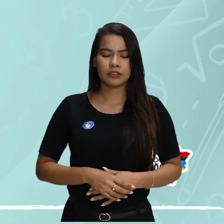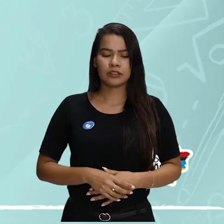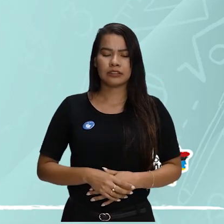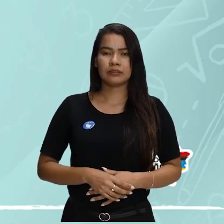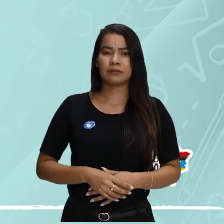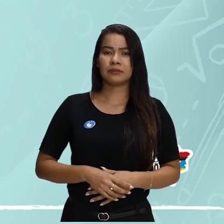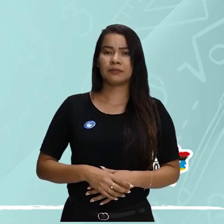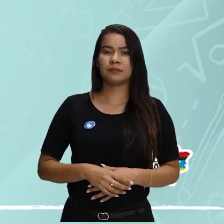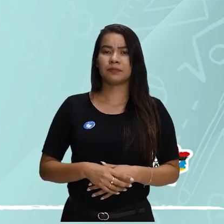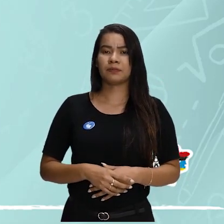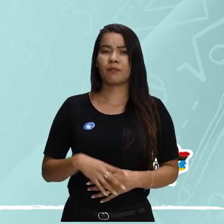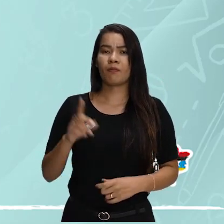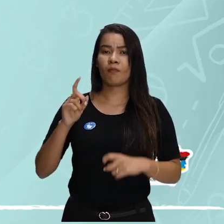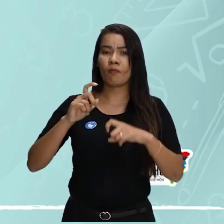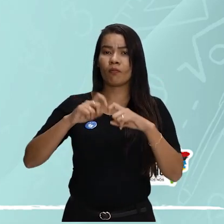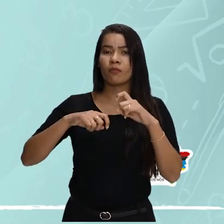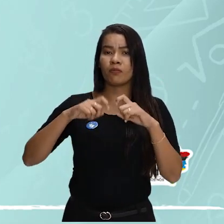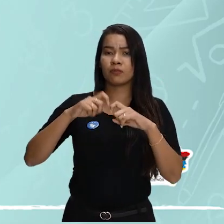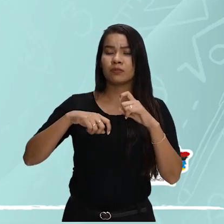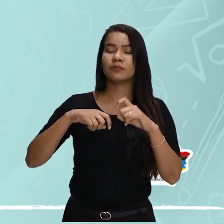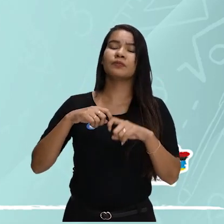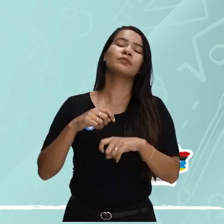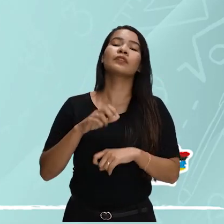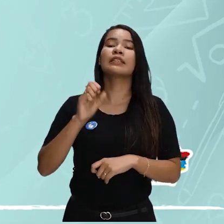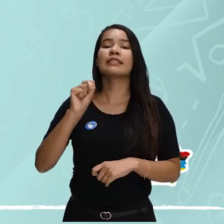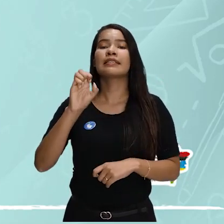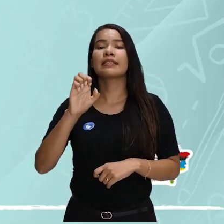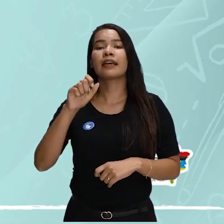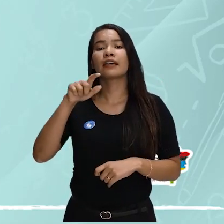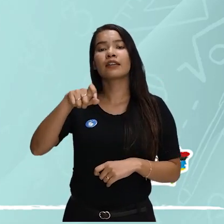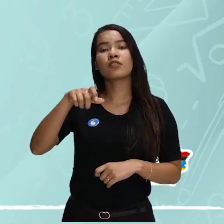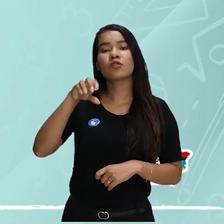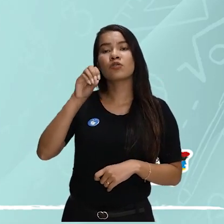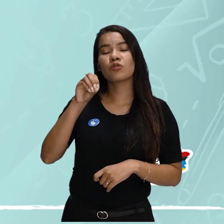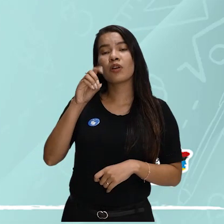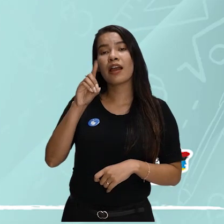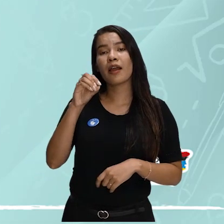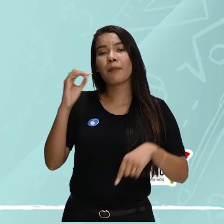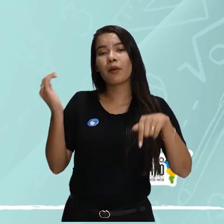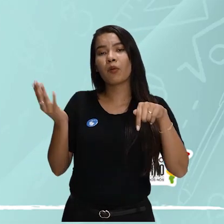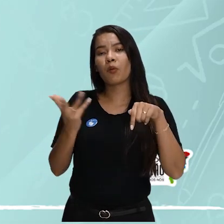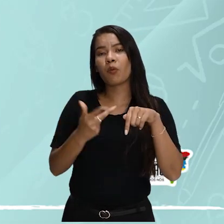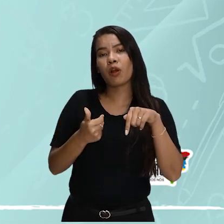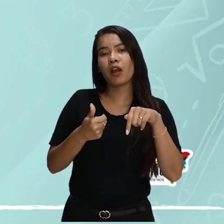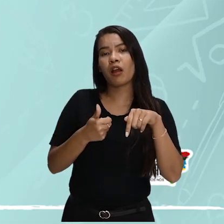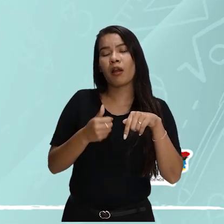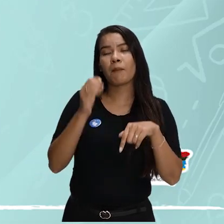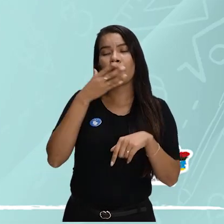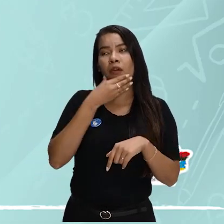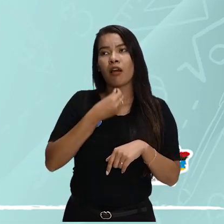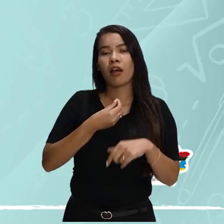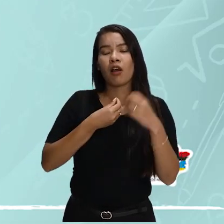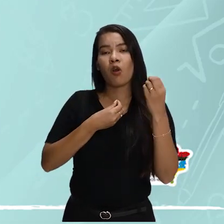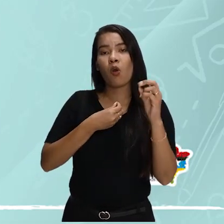é o quê? Sexo é uma qualidade. É masculino ou é feminino? Então você tem uma variável